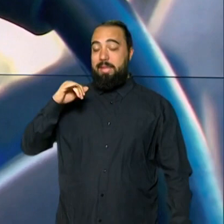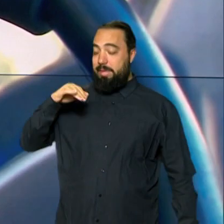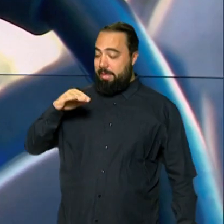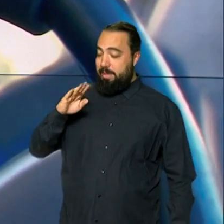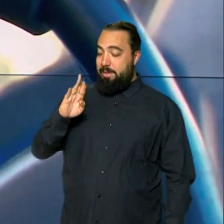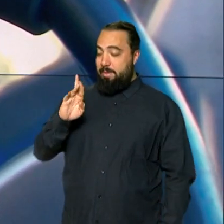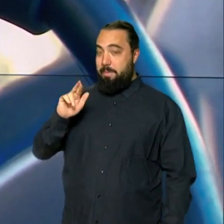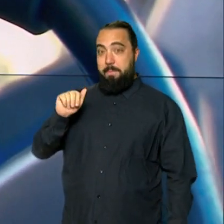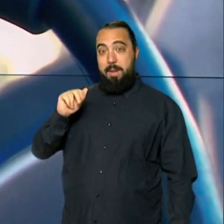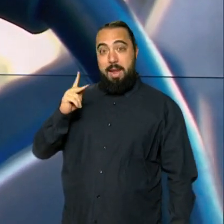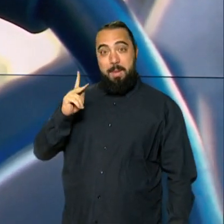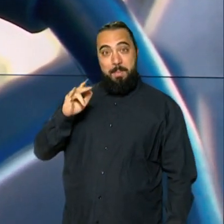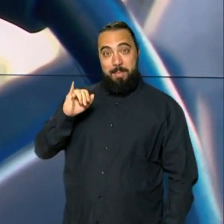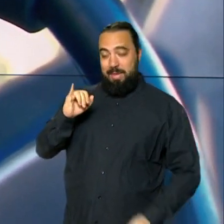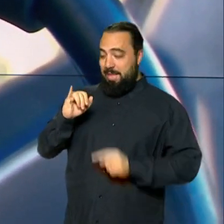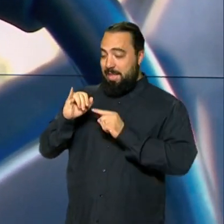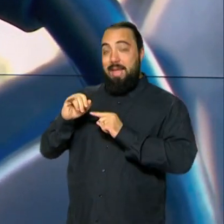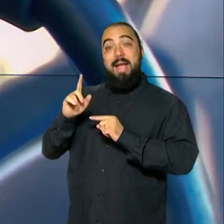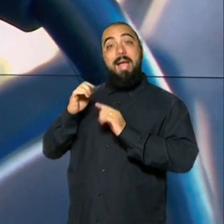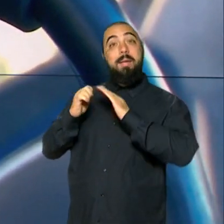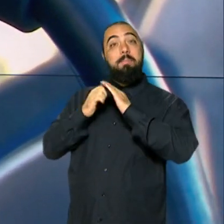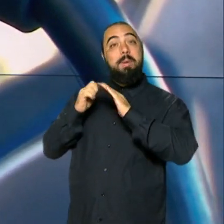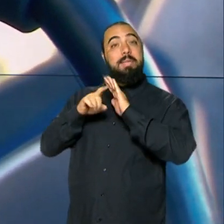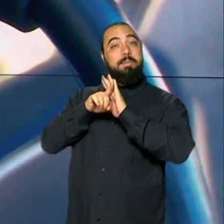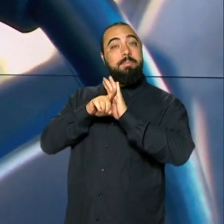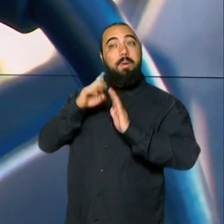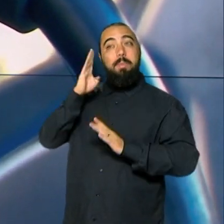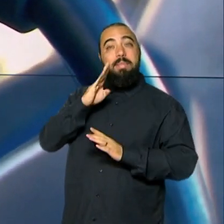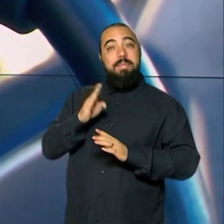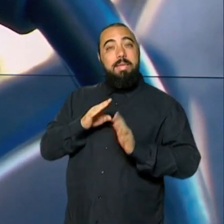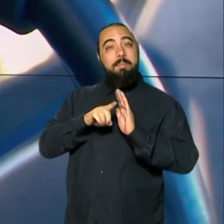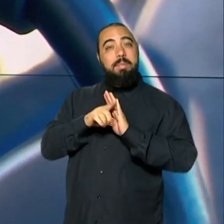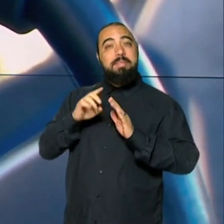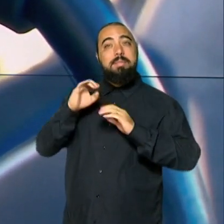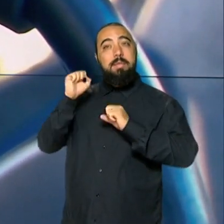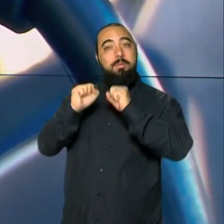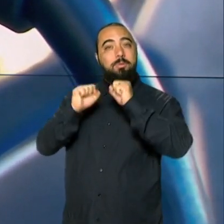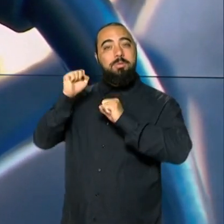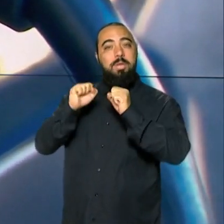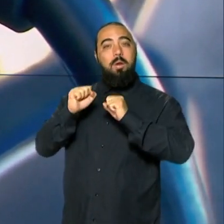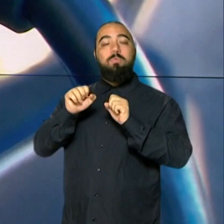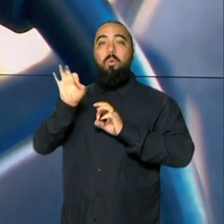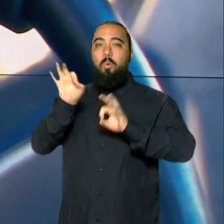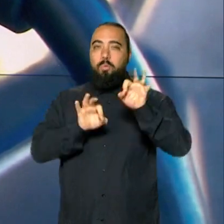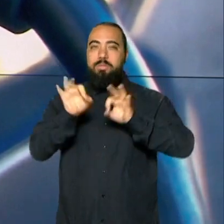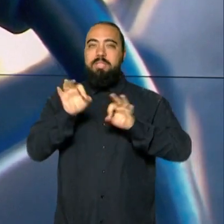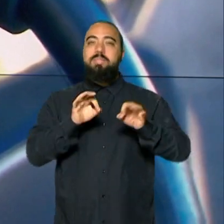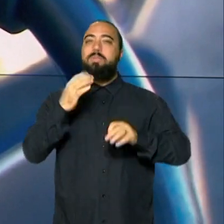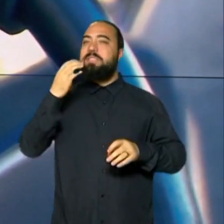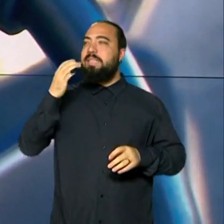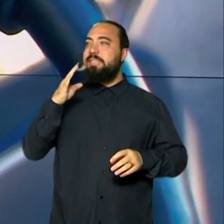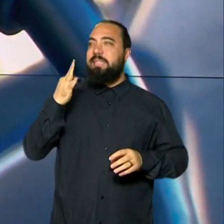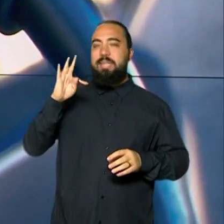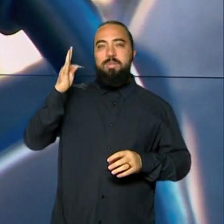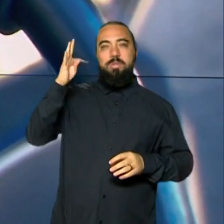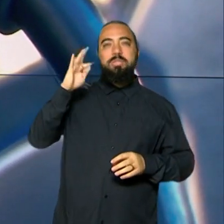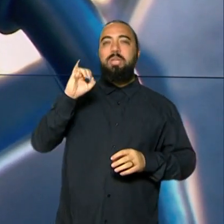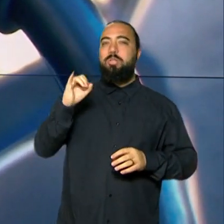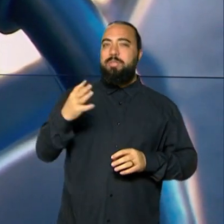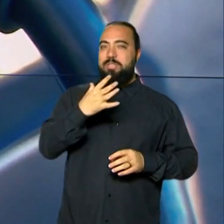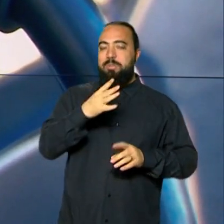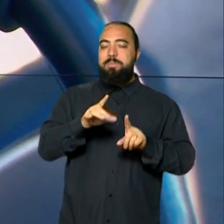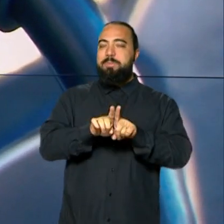empresa brasileira de pesquisa e inovação industrial, organização social do Ministério da Ciência, Tecnologia e